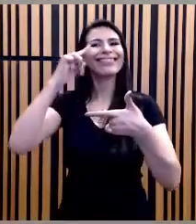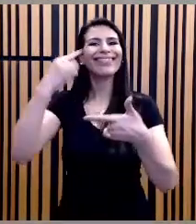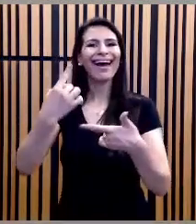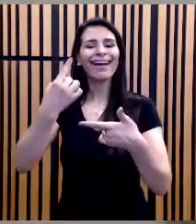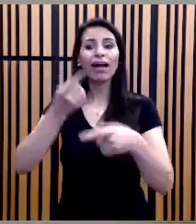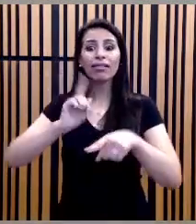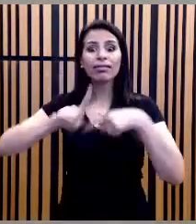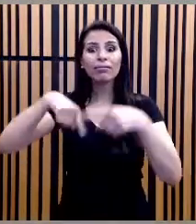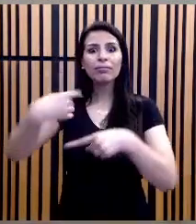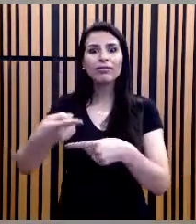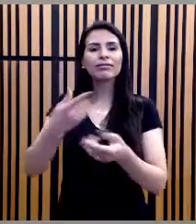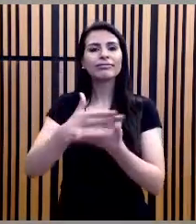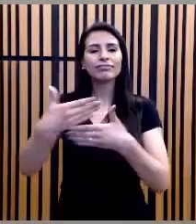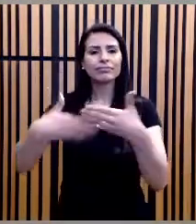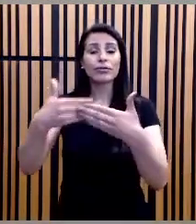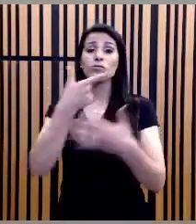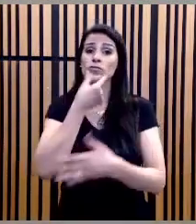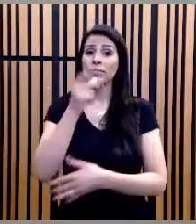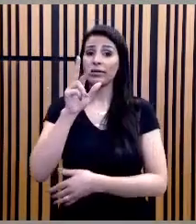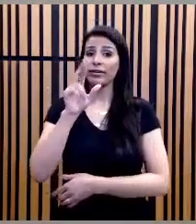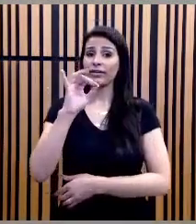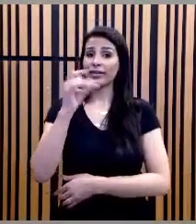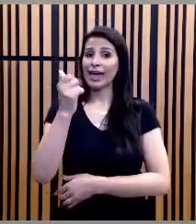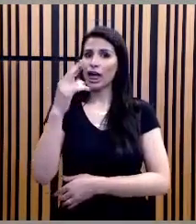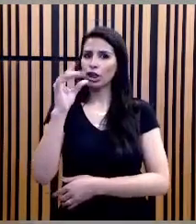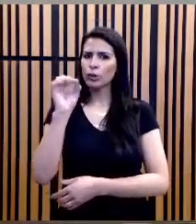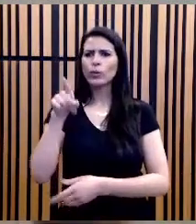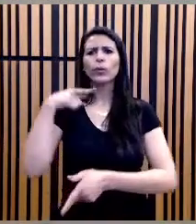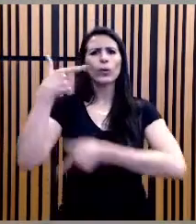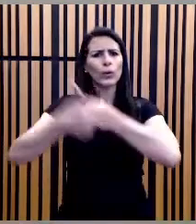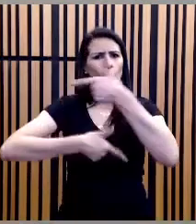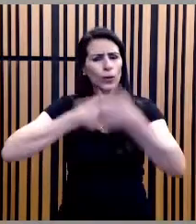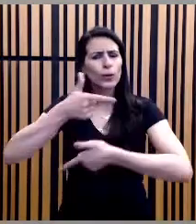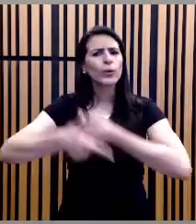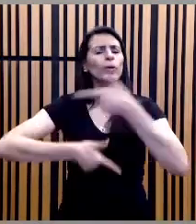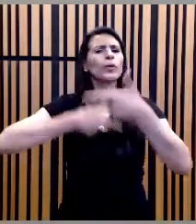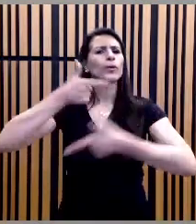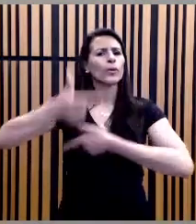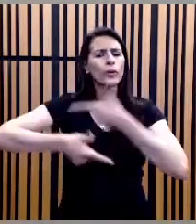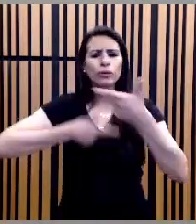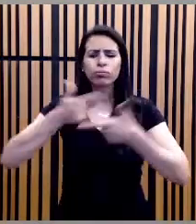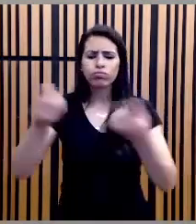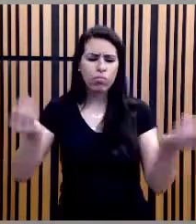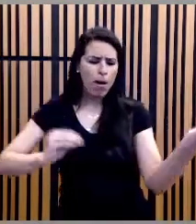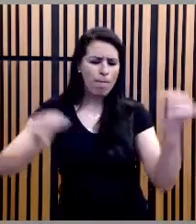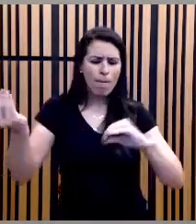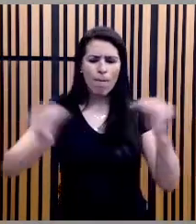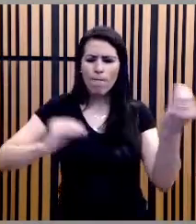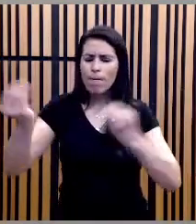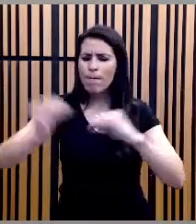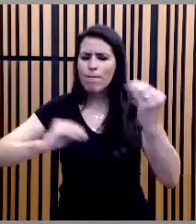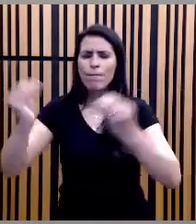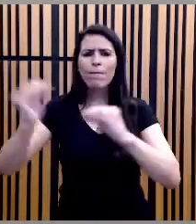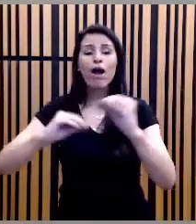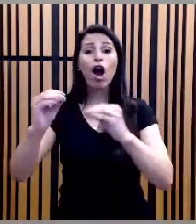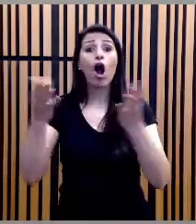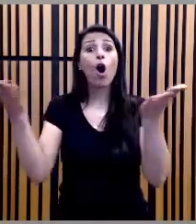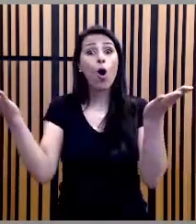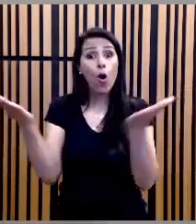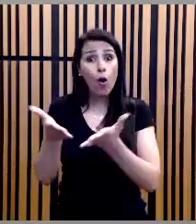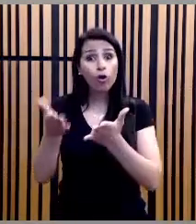começar a trabalhar. O Ricardo, ele trabalhou muito na ideia dele. Ele amadureceu muito ela para hoje, digamos, ele